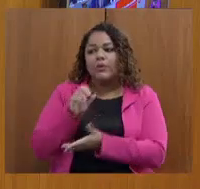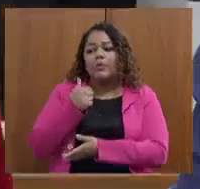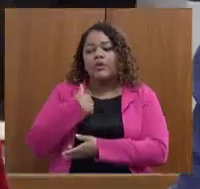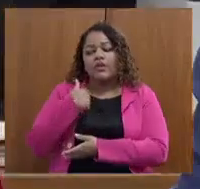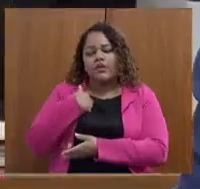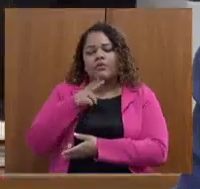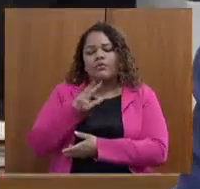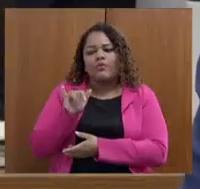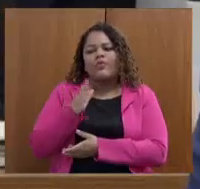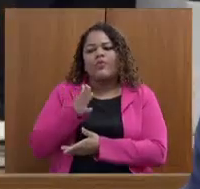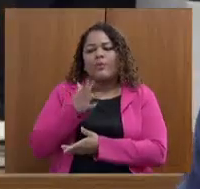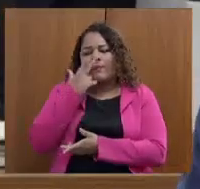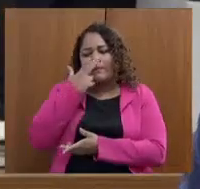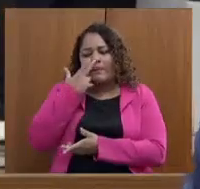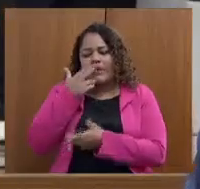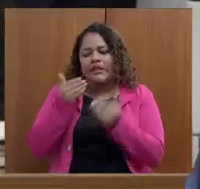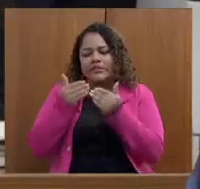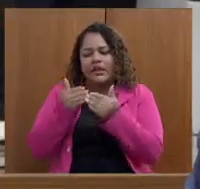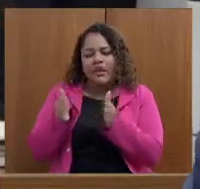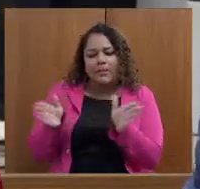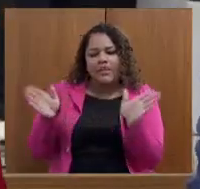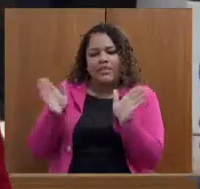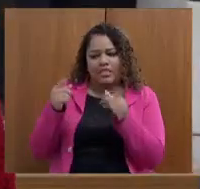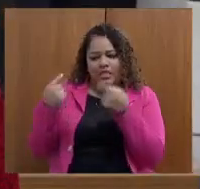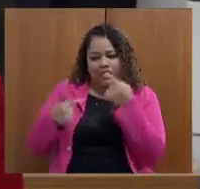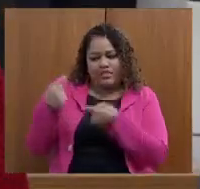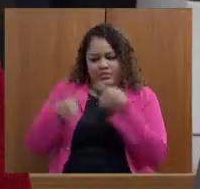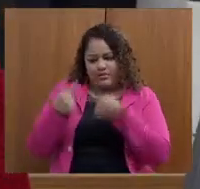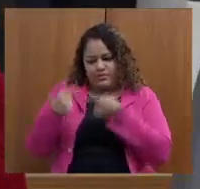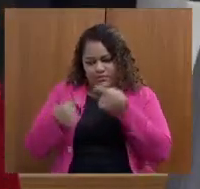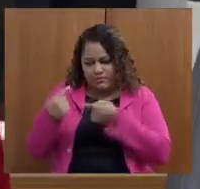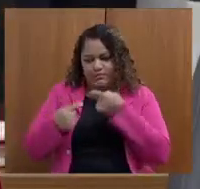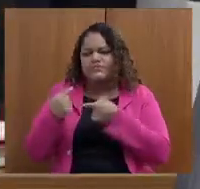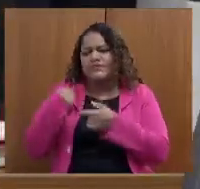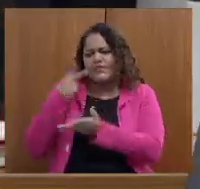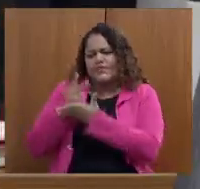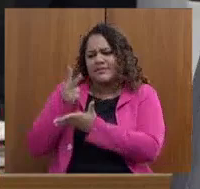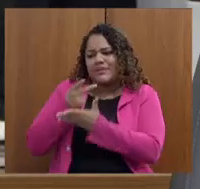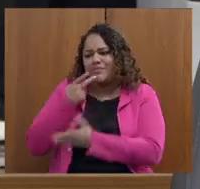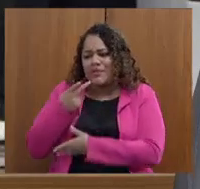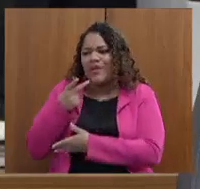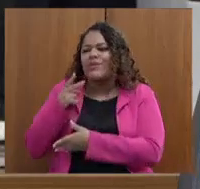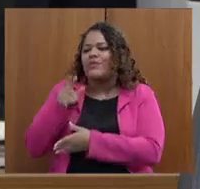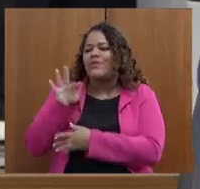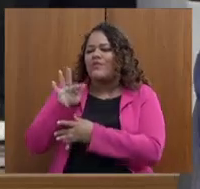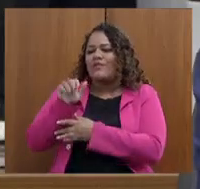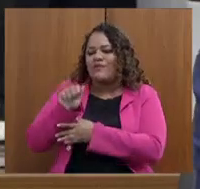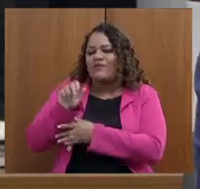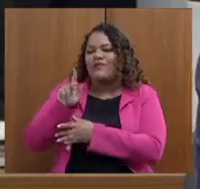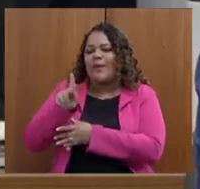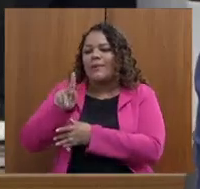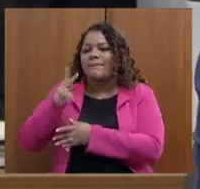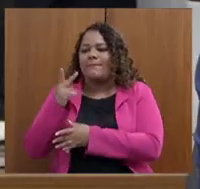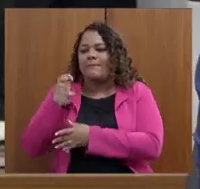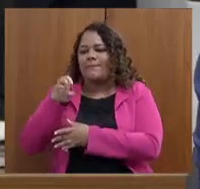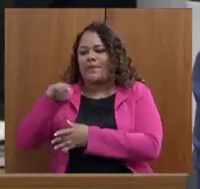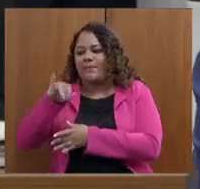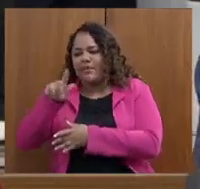que eu faço com o senhor eu sempre falo da família hoje nós temos aqui duas